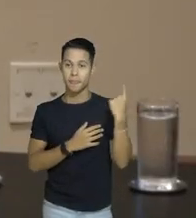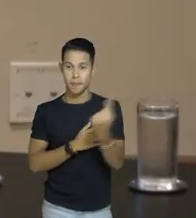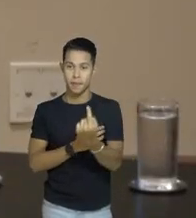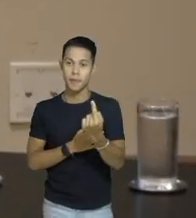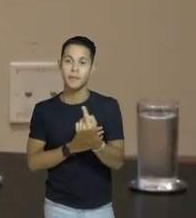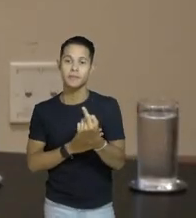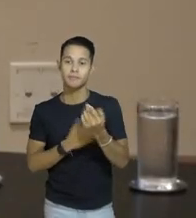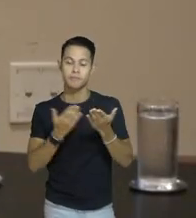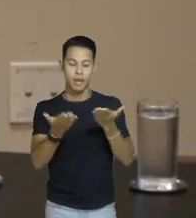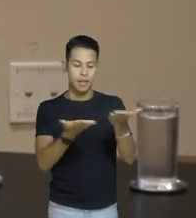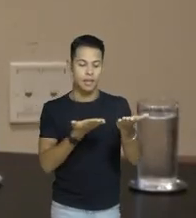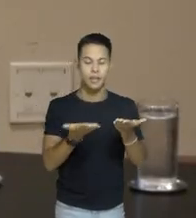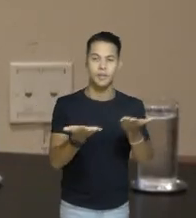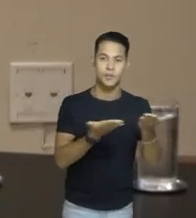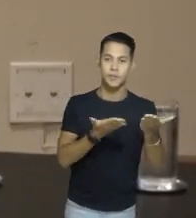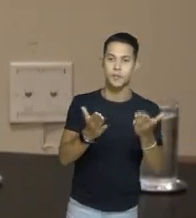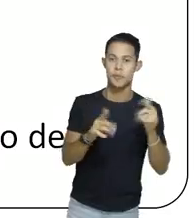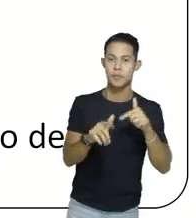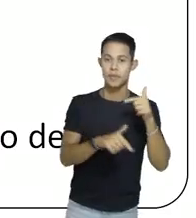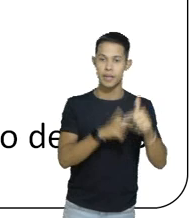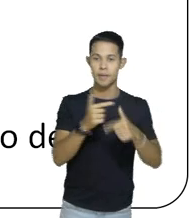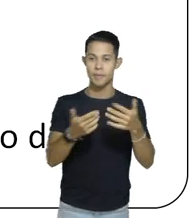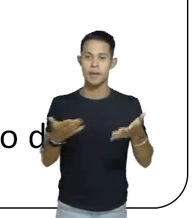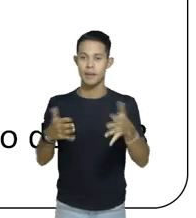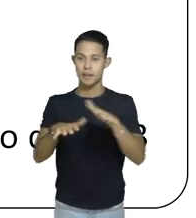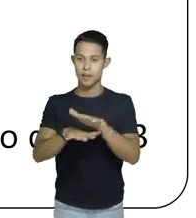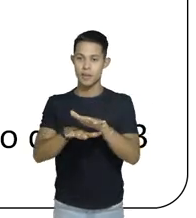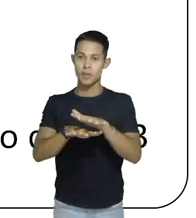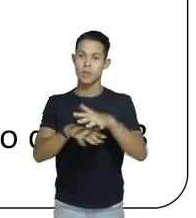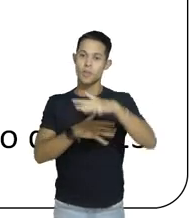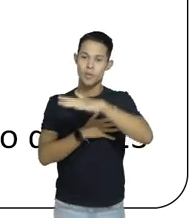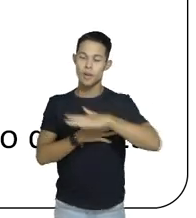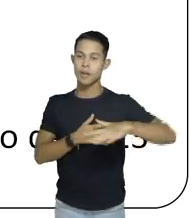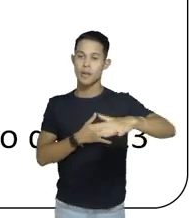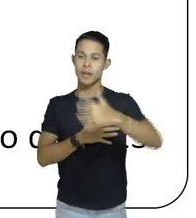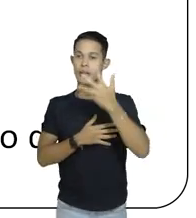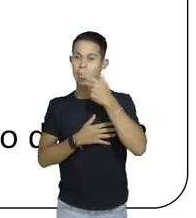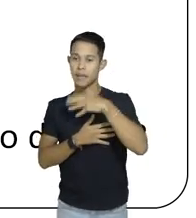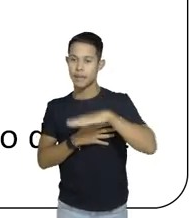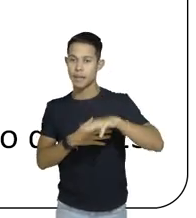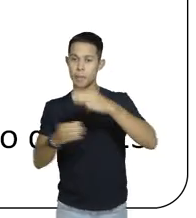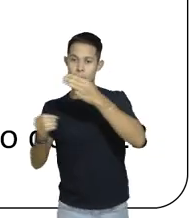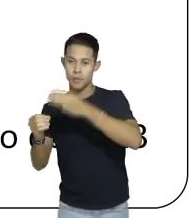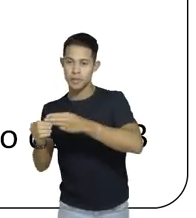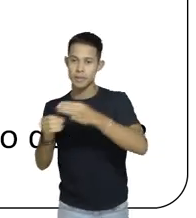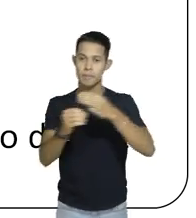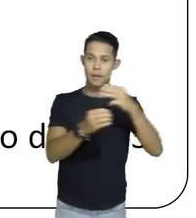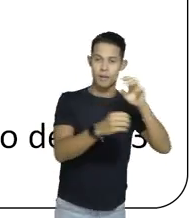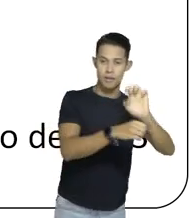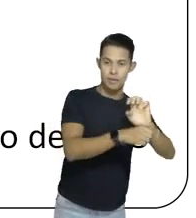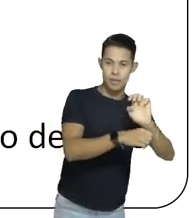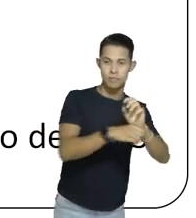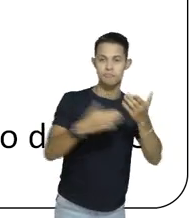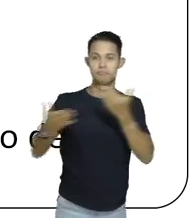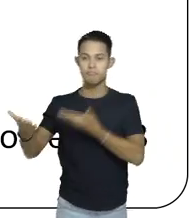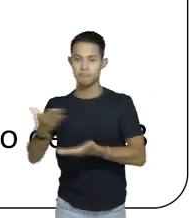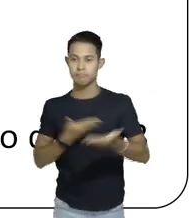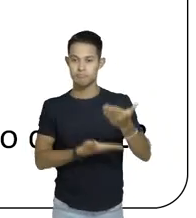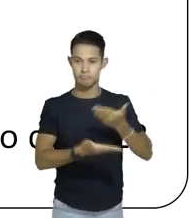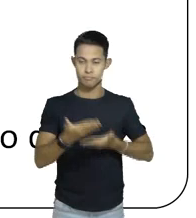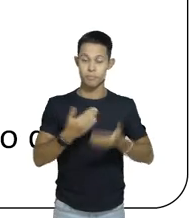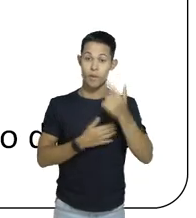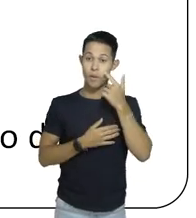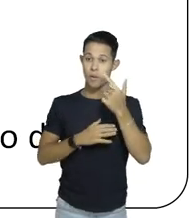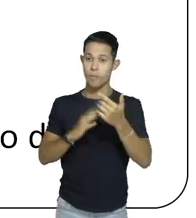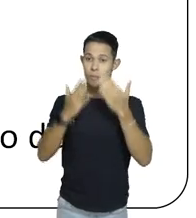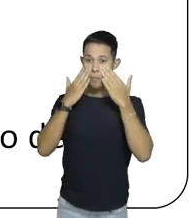nosso serviço de inclusão, todas as crianças da rede estadual, da rede municipal, no atendimento. Vou mostrar um pouquinho para vocês os serviços que a